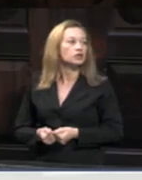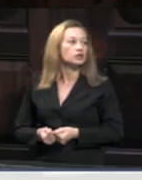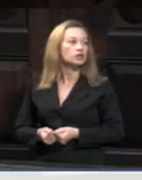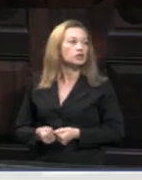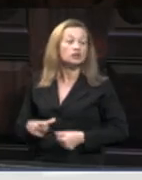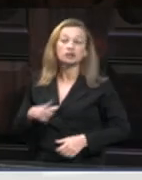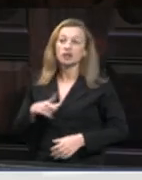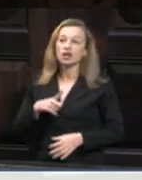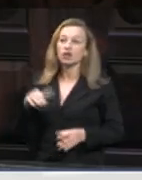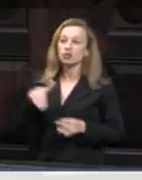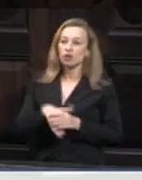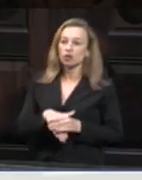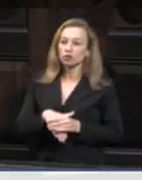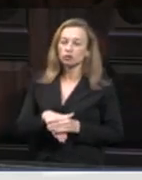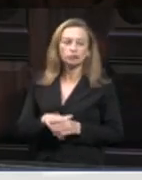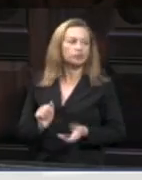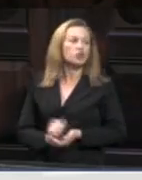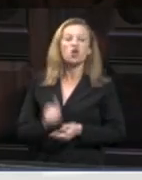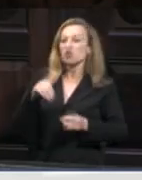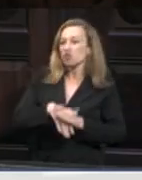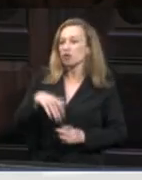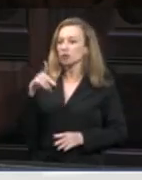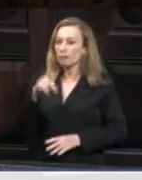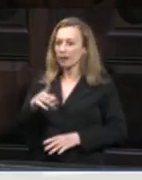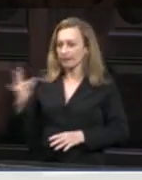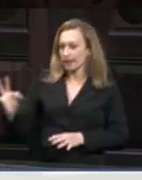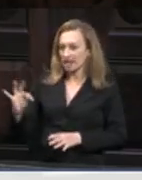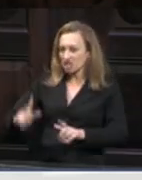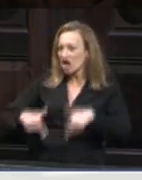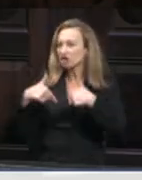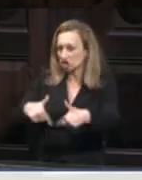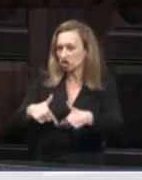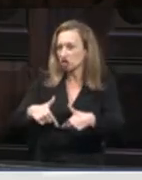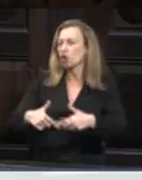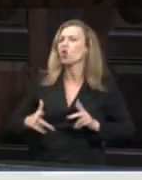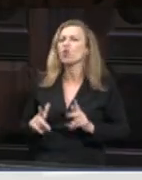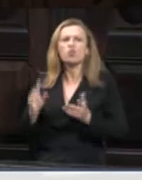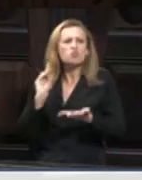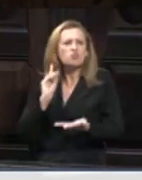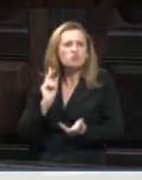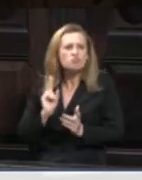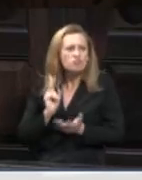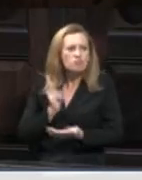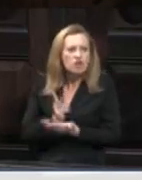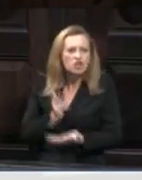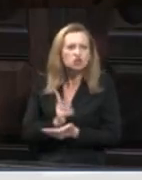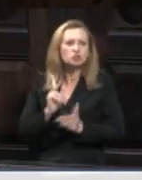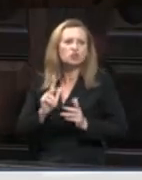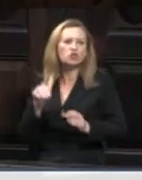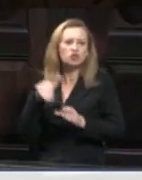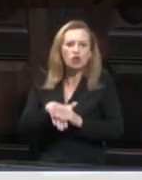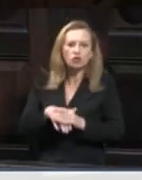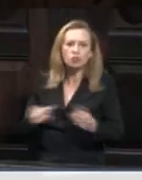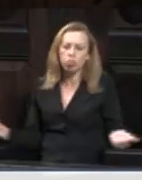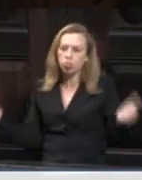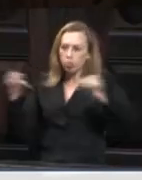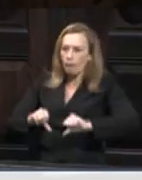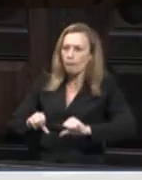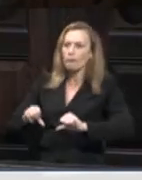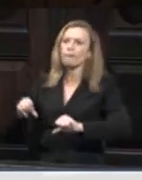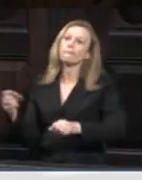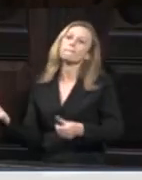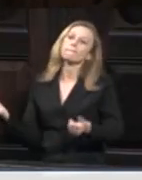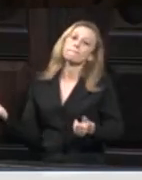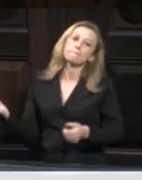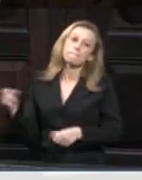com esse modo petista de administrar. Esse mesmo modo que afundou o país, que levou o nosso país para o